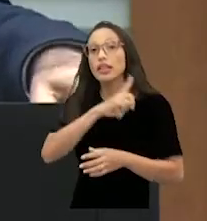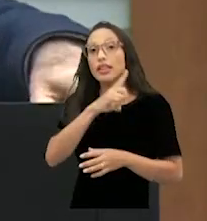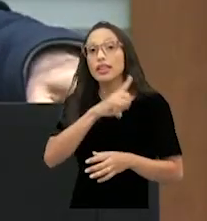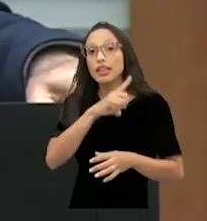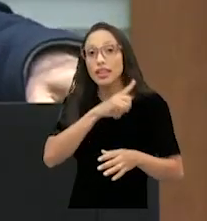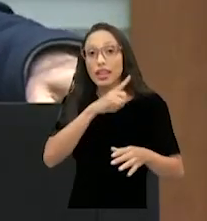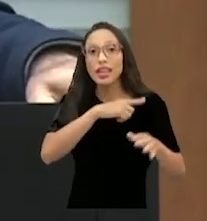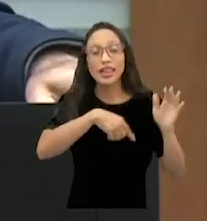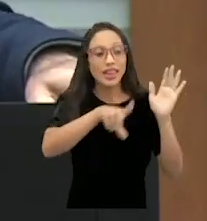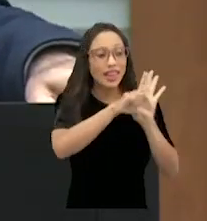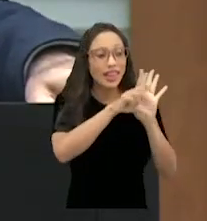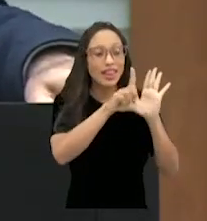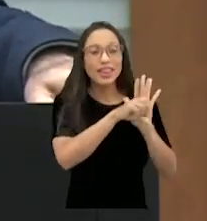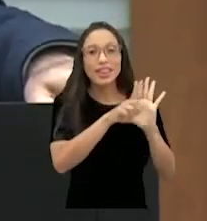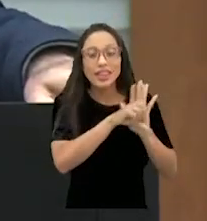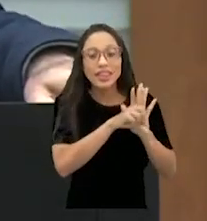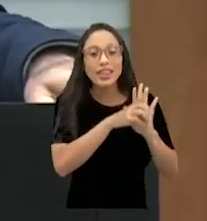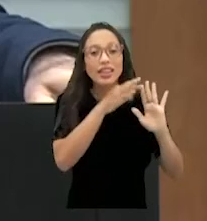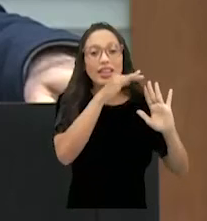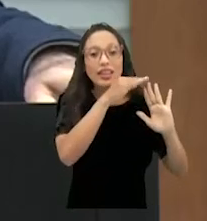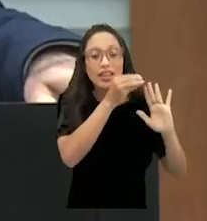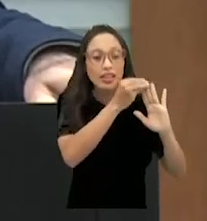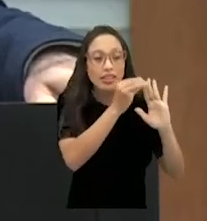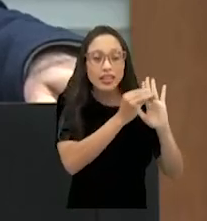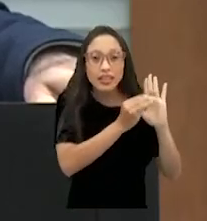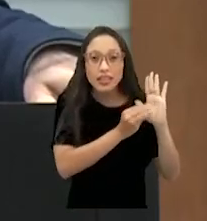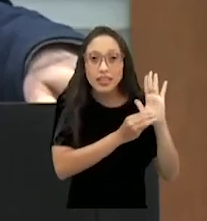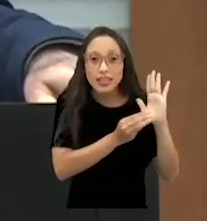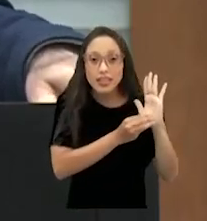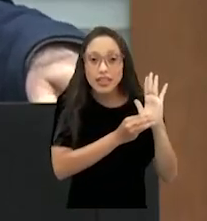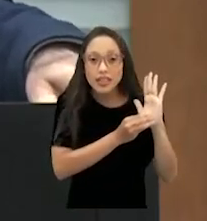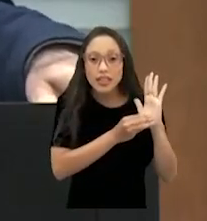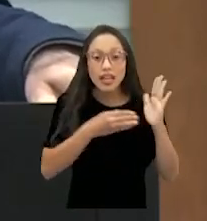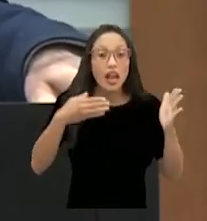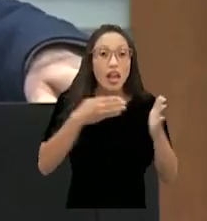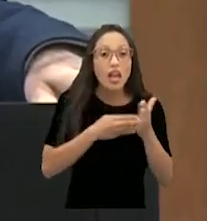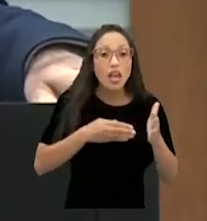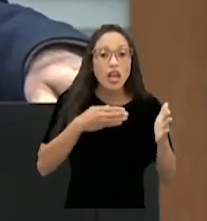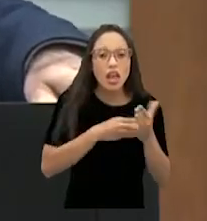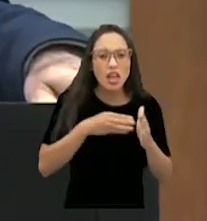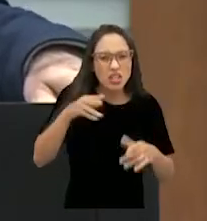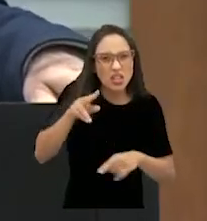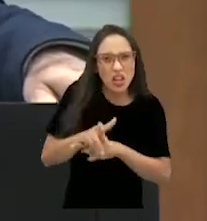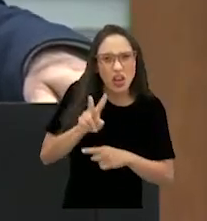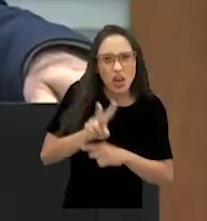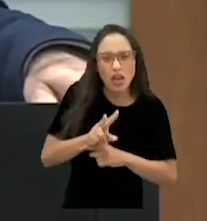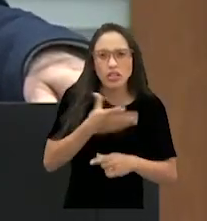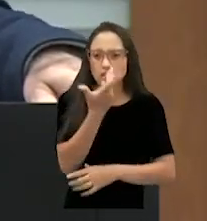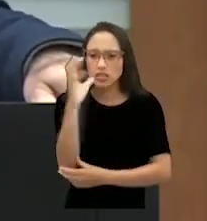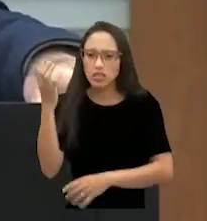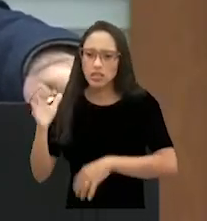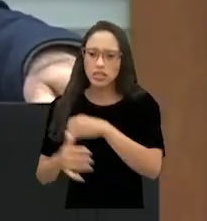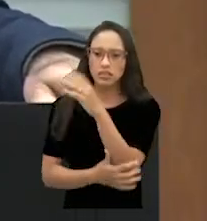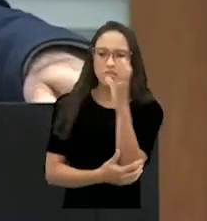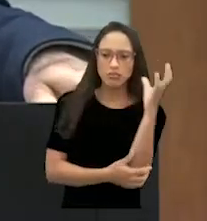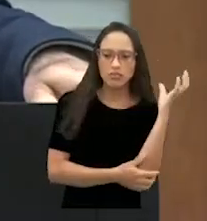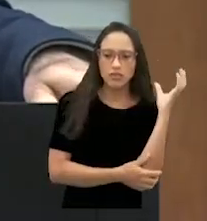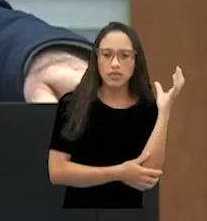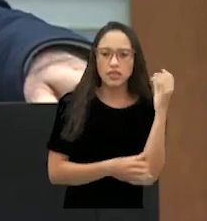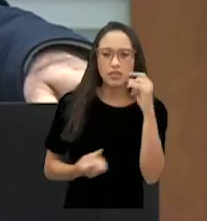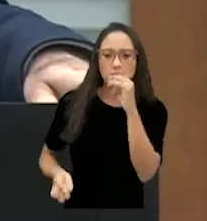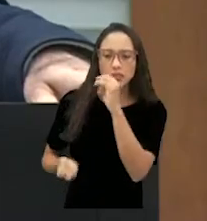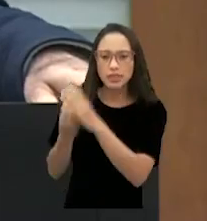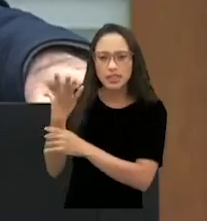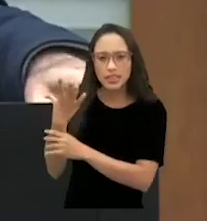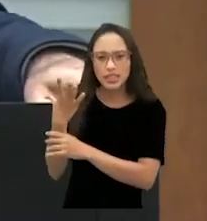constitucional que impede a proteção ao meio ambiente por meio da criação de unidades